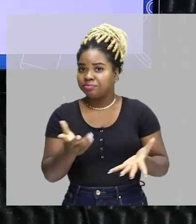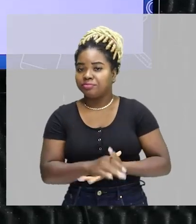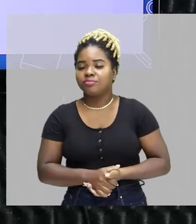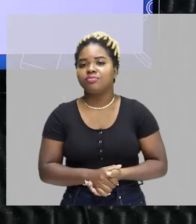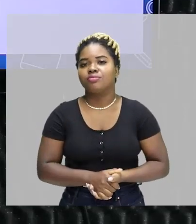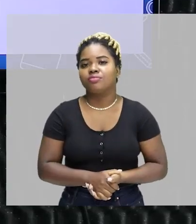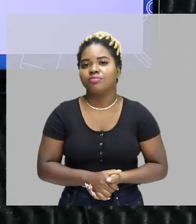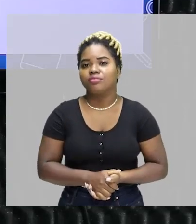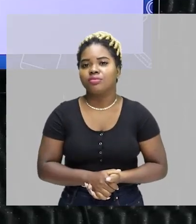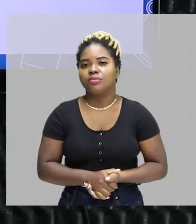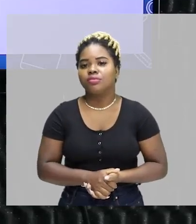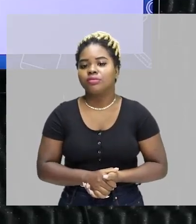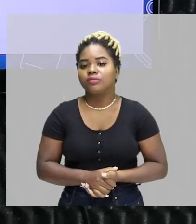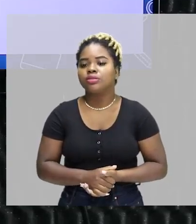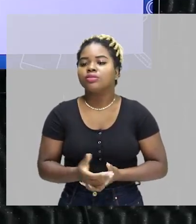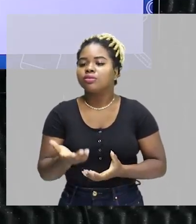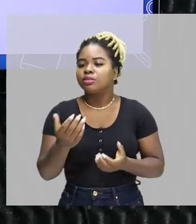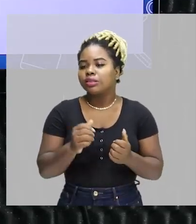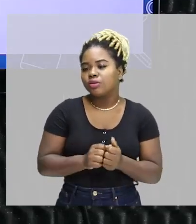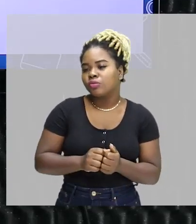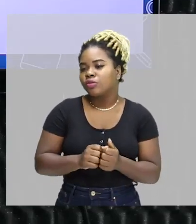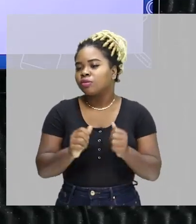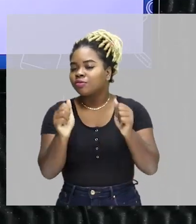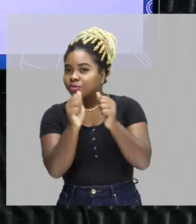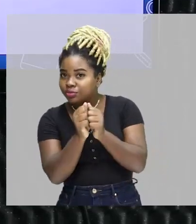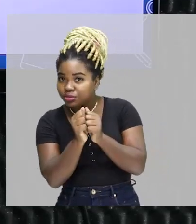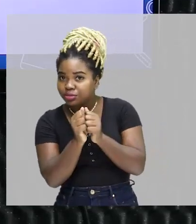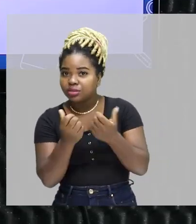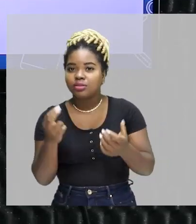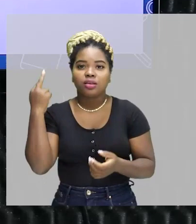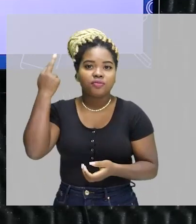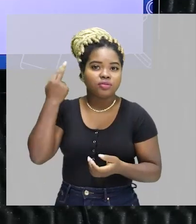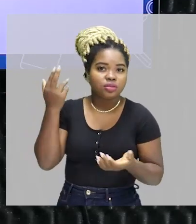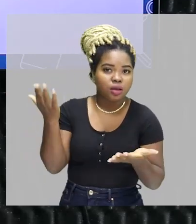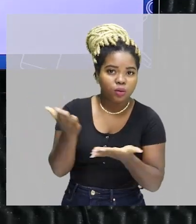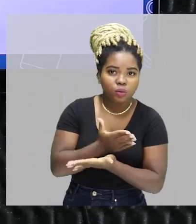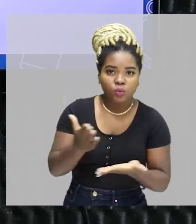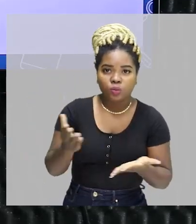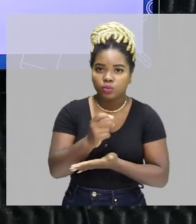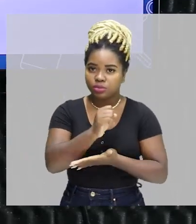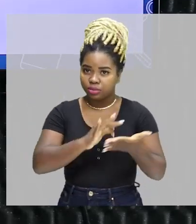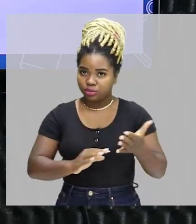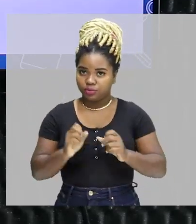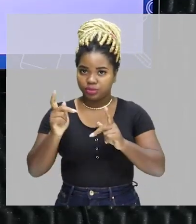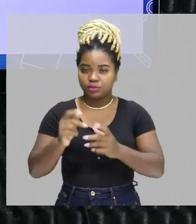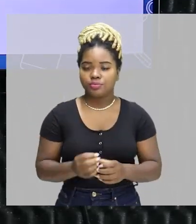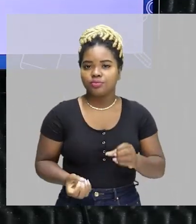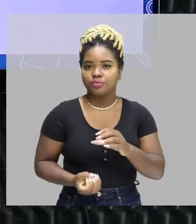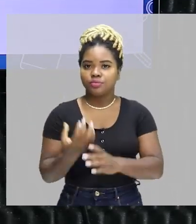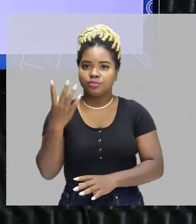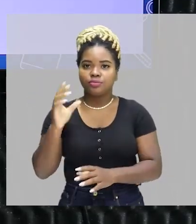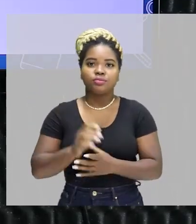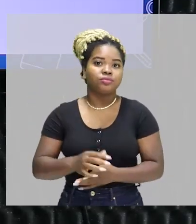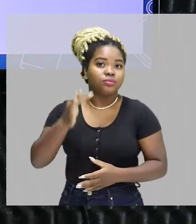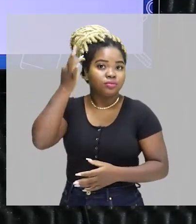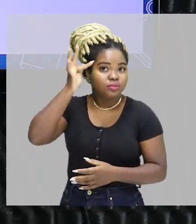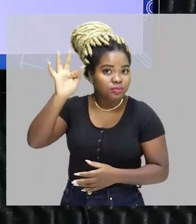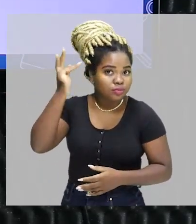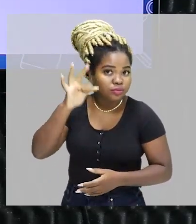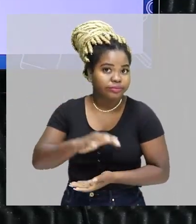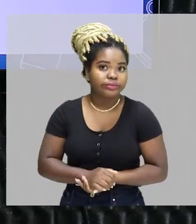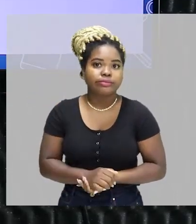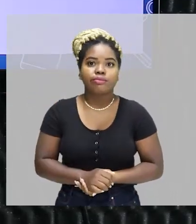Portanto, vem conosco aqui, vamos refletir algumas questões sobre essas origens da filosofia. Como se trata da educação